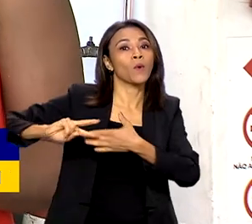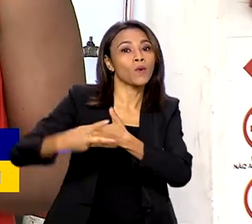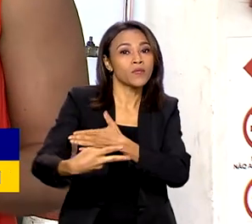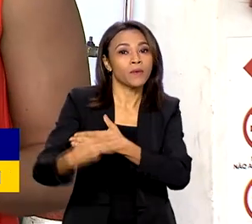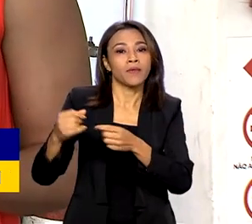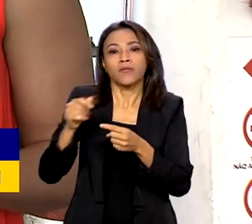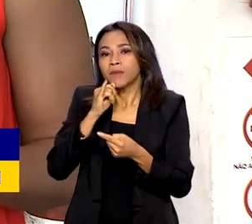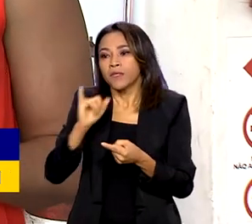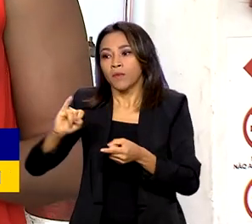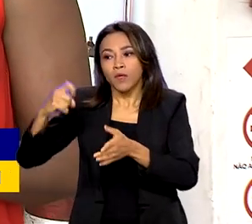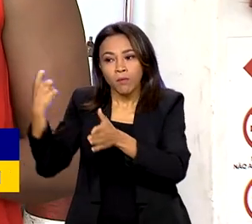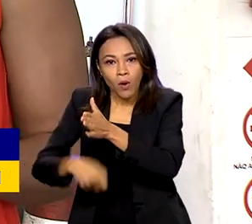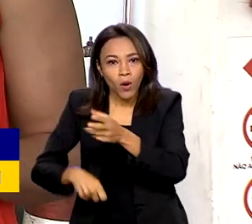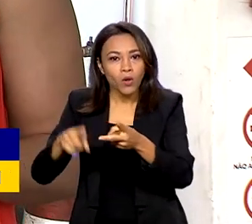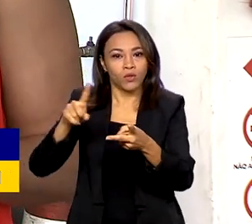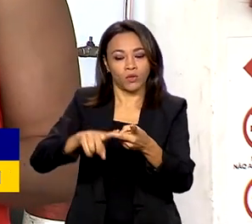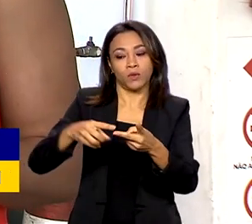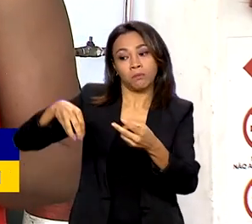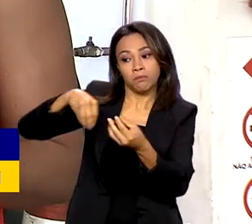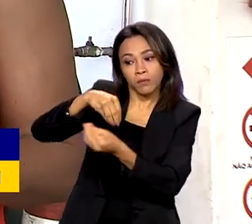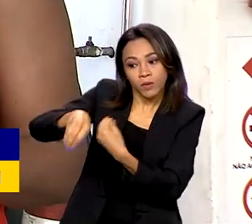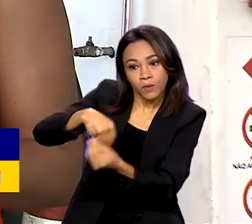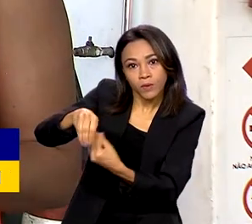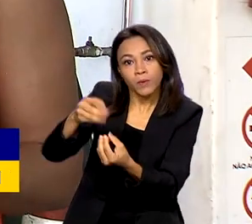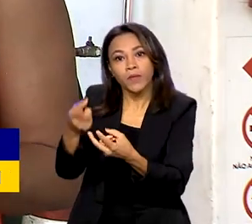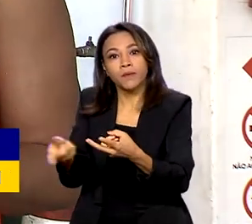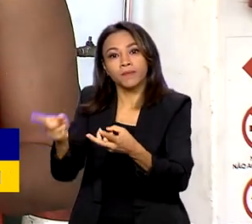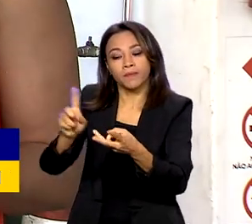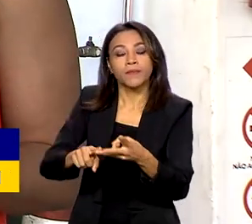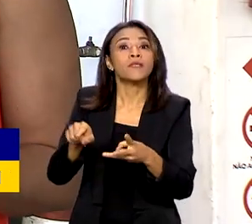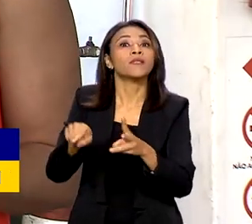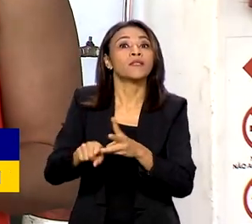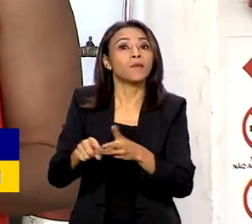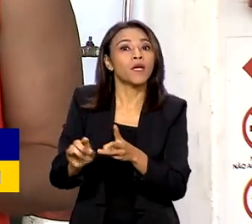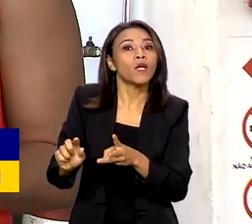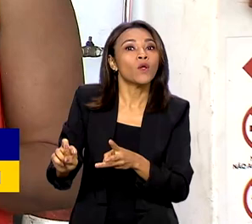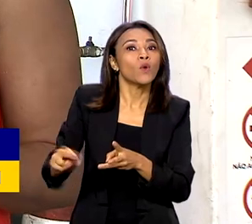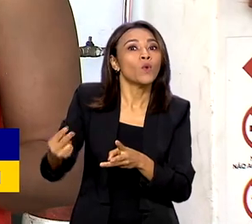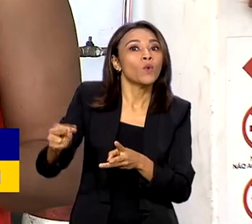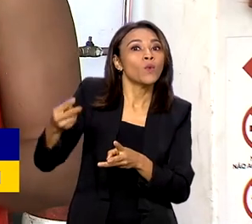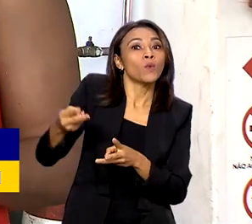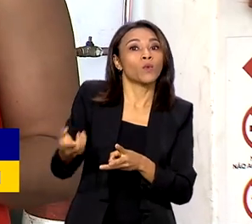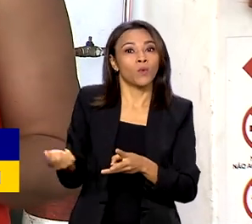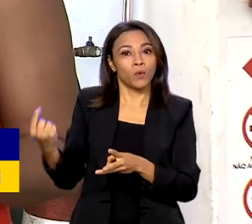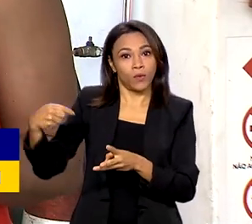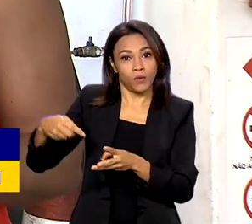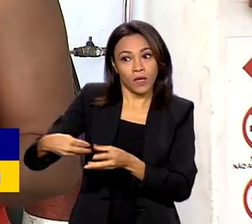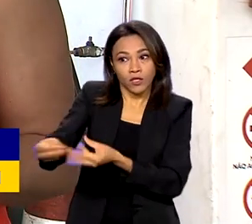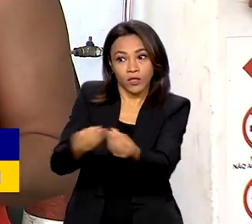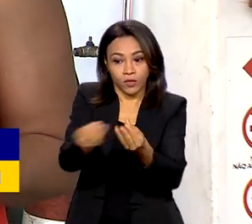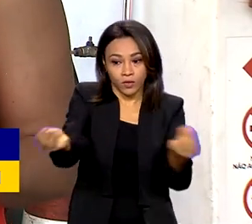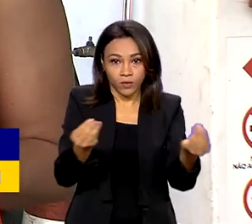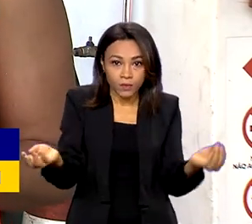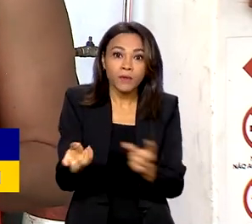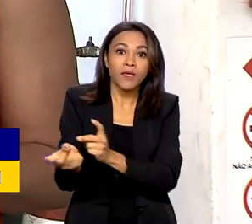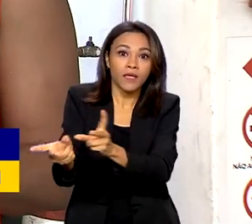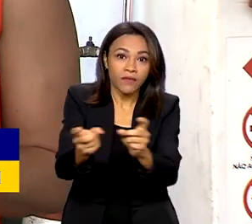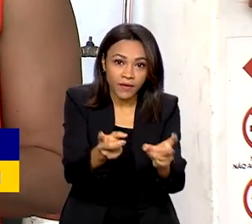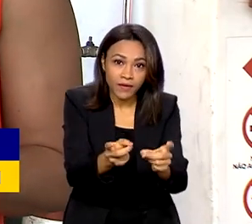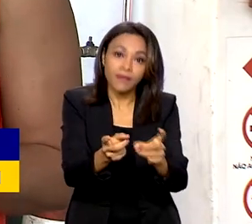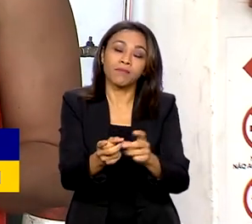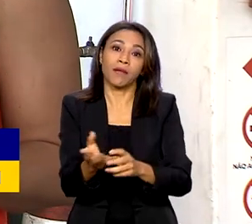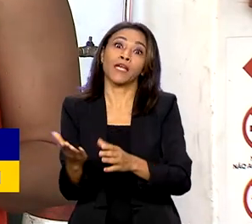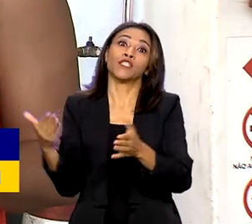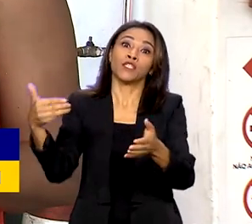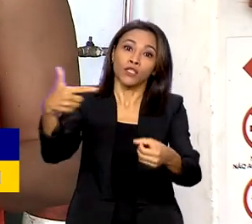como impostos, mistura de biocombustíveis e margem de lucro da distribuição e da revenda. Mas o que o